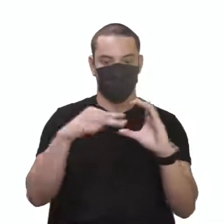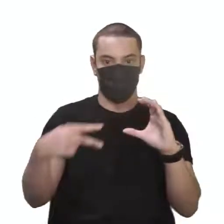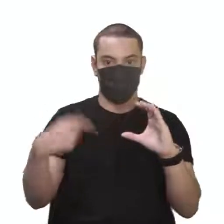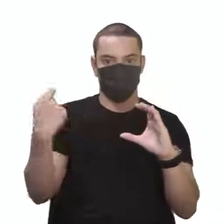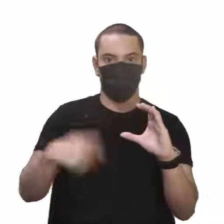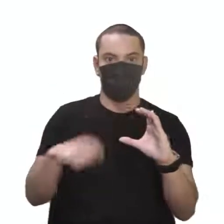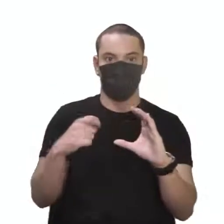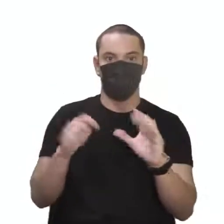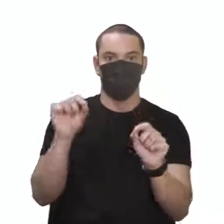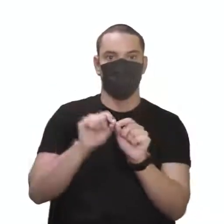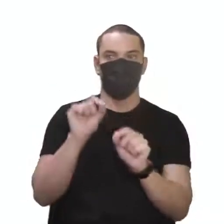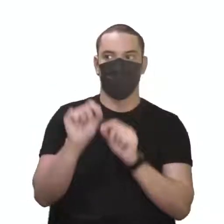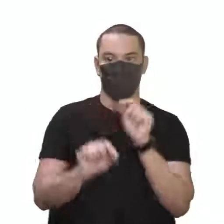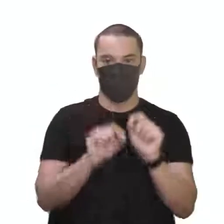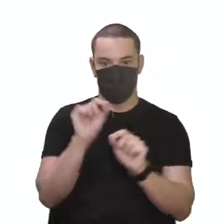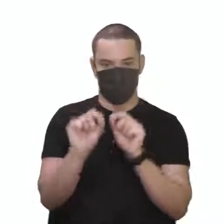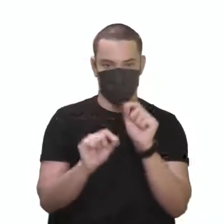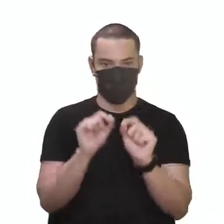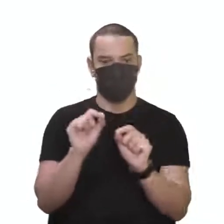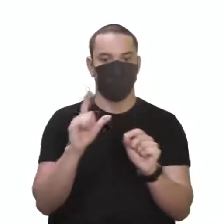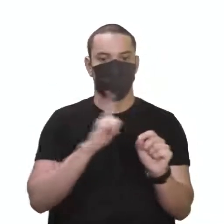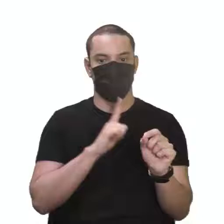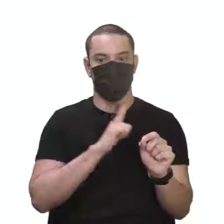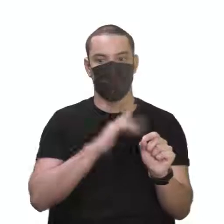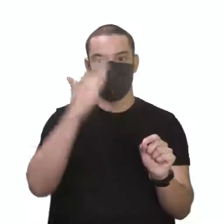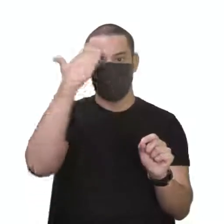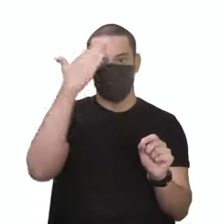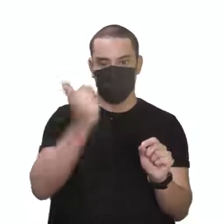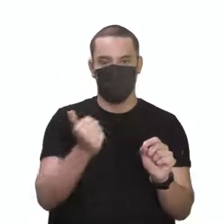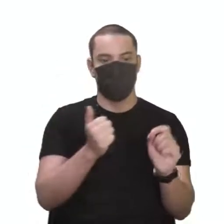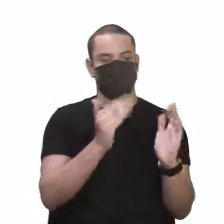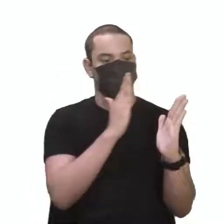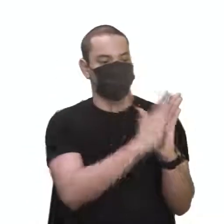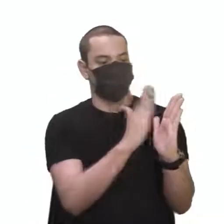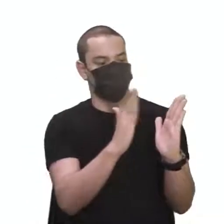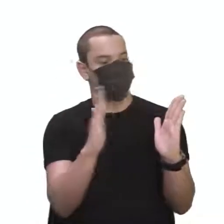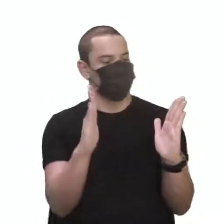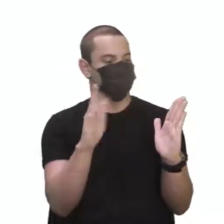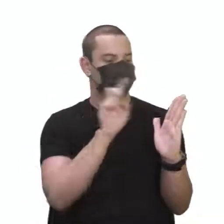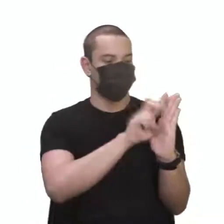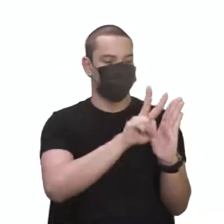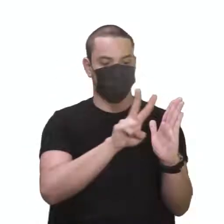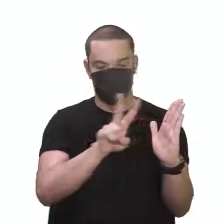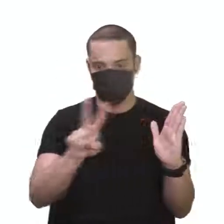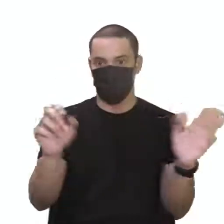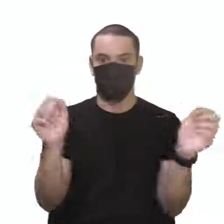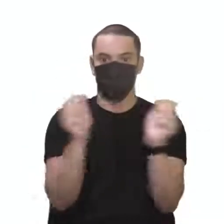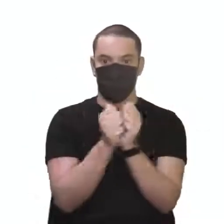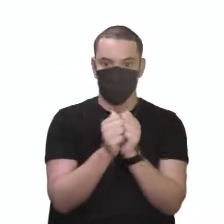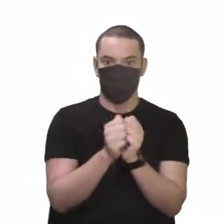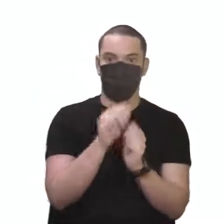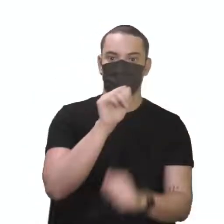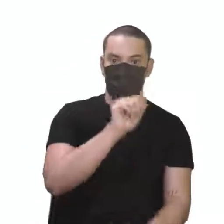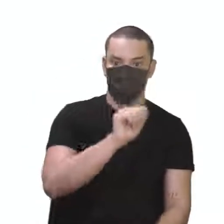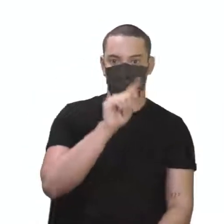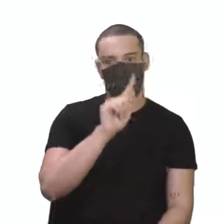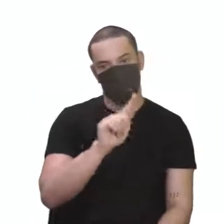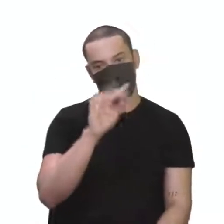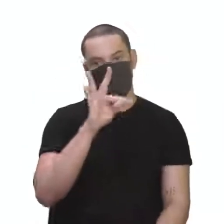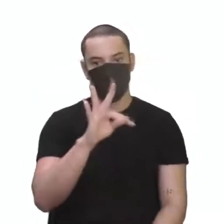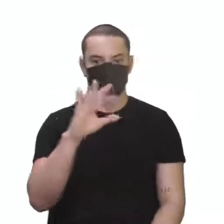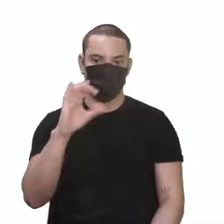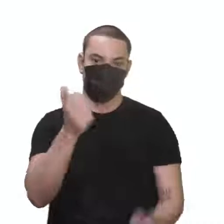que realizar essa sequência, esse sequenciamento dessas bases que constituem genes. A gente chama